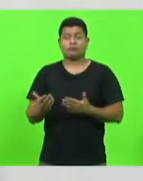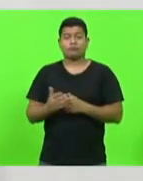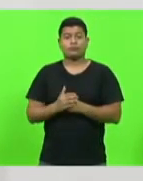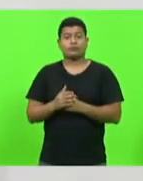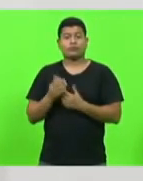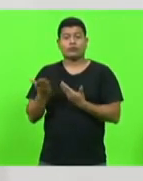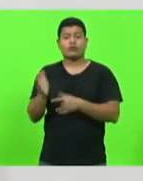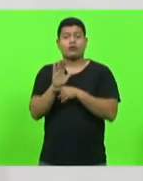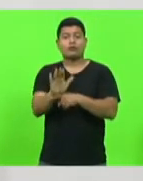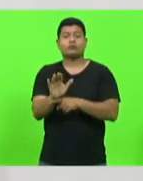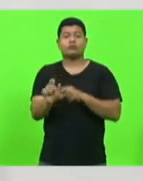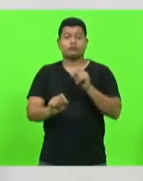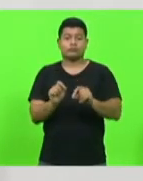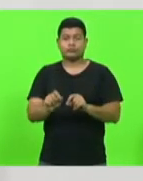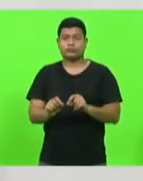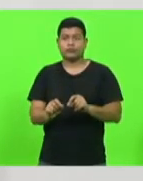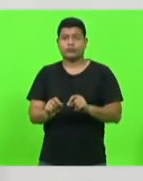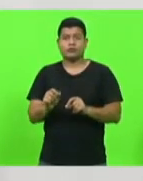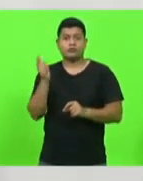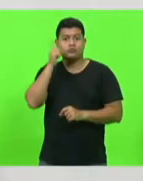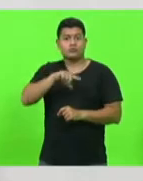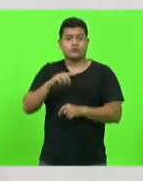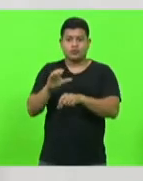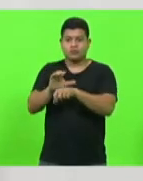para capacitar,